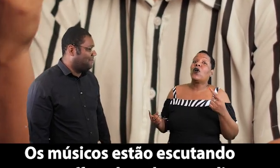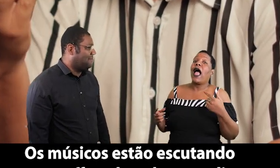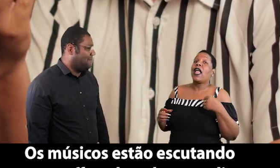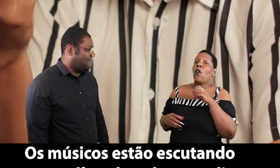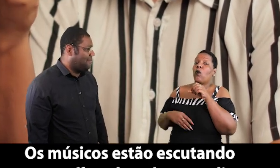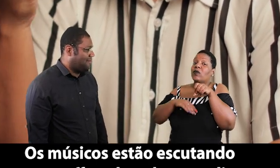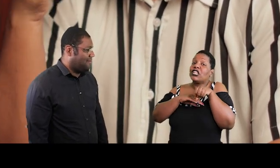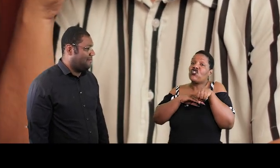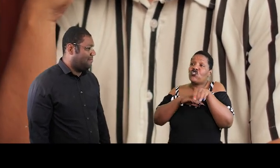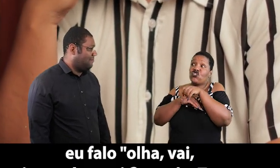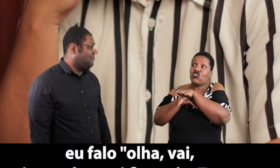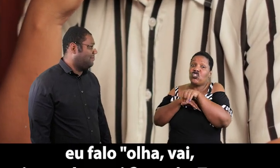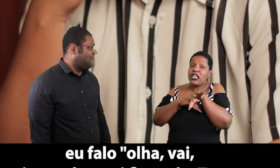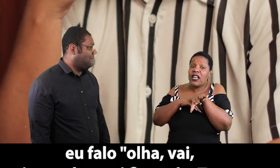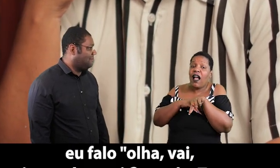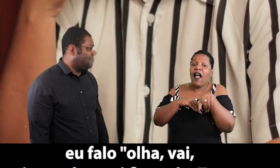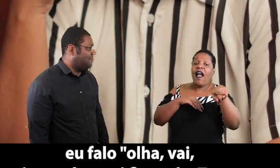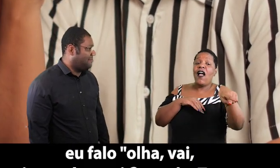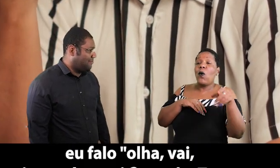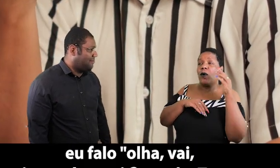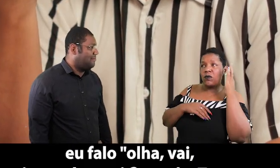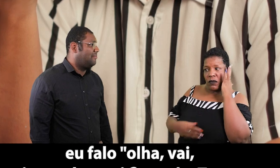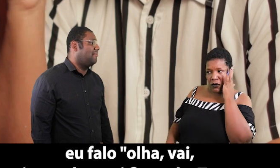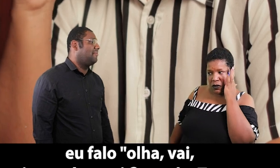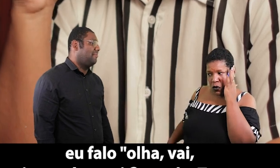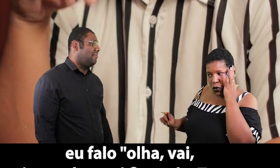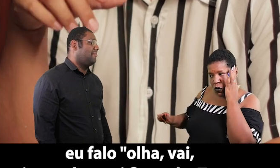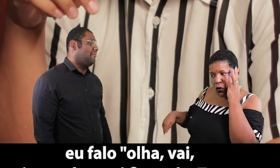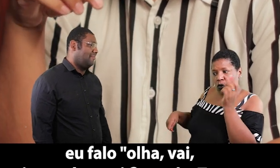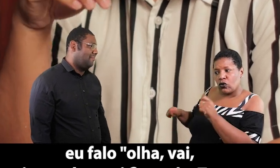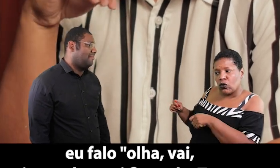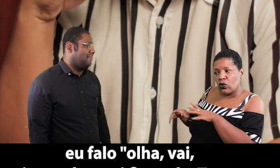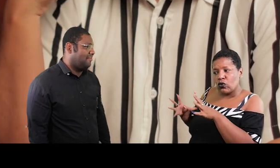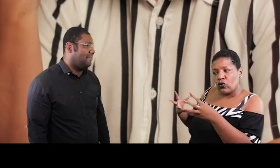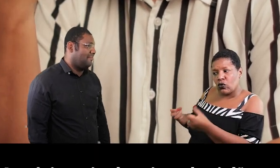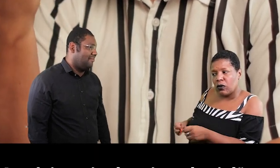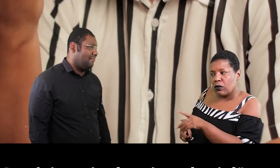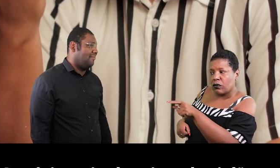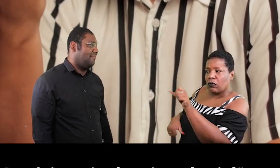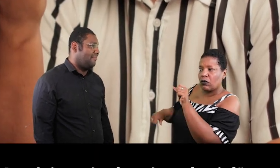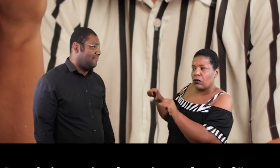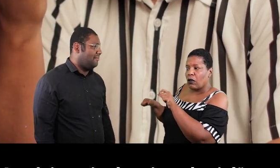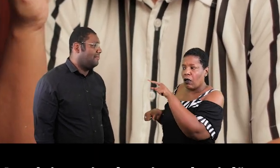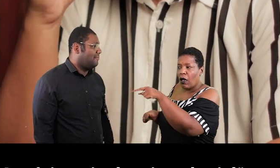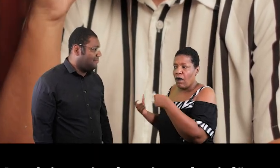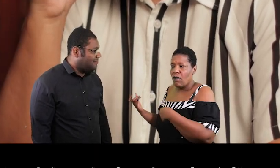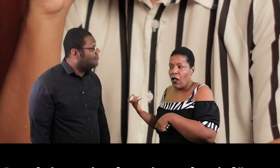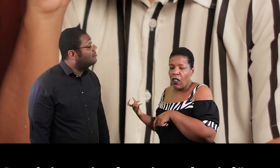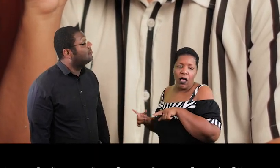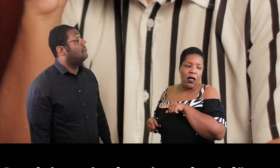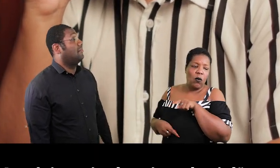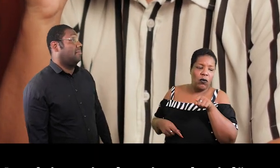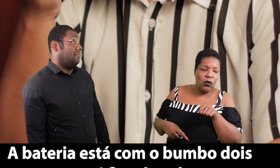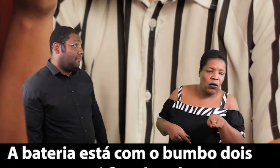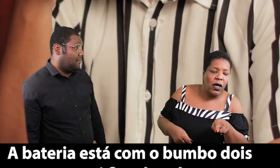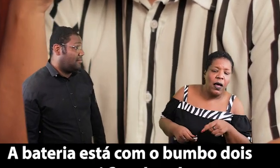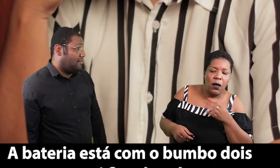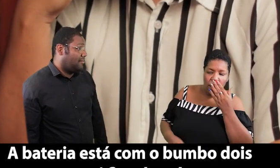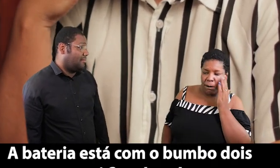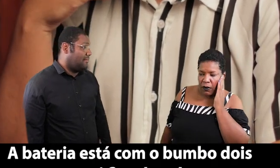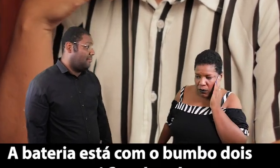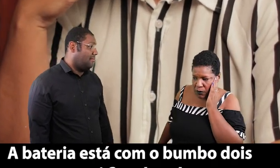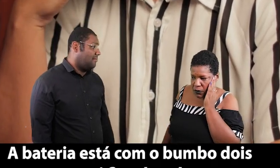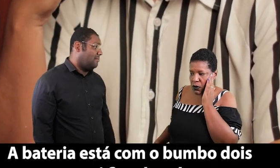eu dou algumas dicas. Eu falo, olha, vai sair o surdo e vai ficar só o tantã. A próxima virada vai ser do violão. A